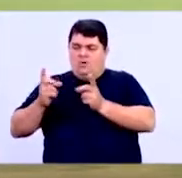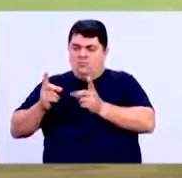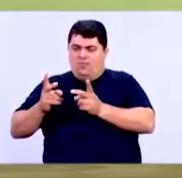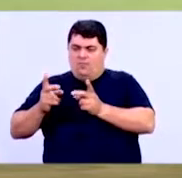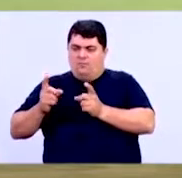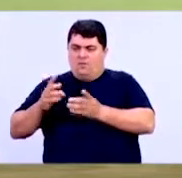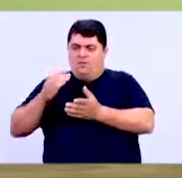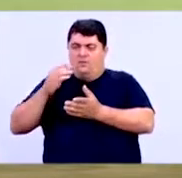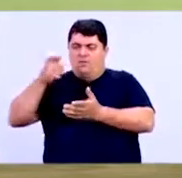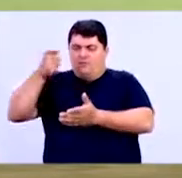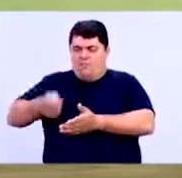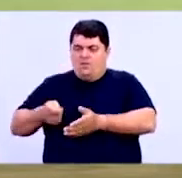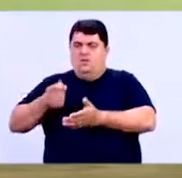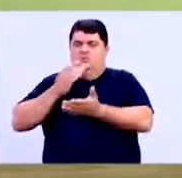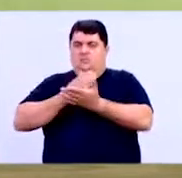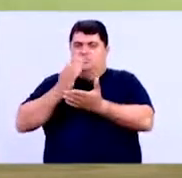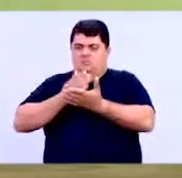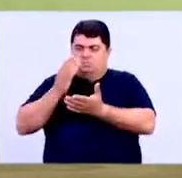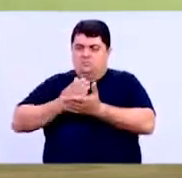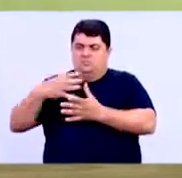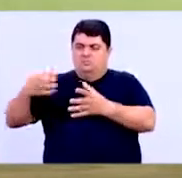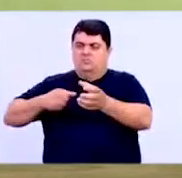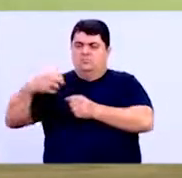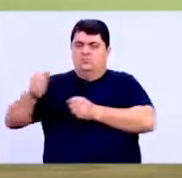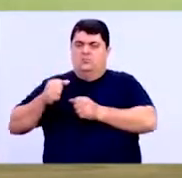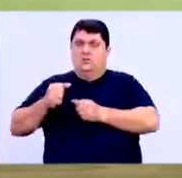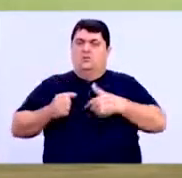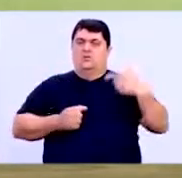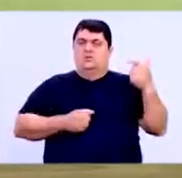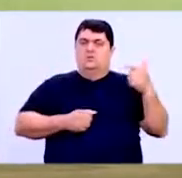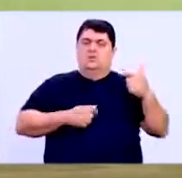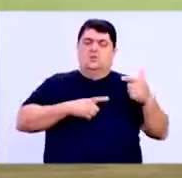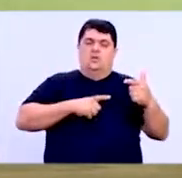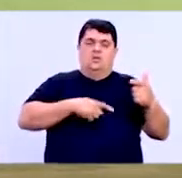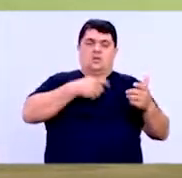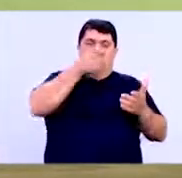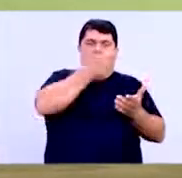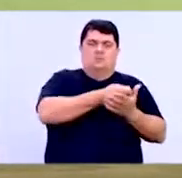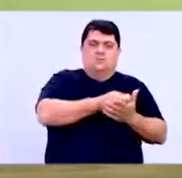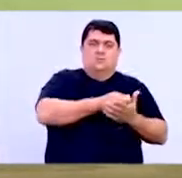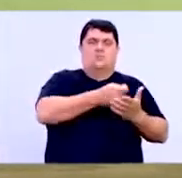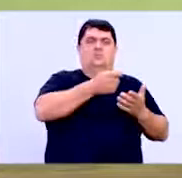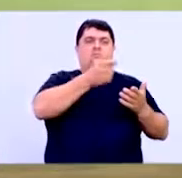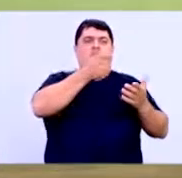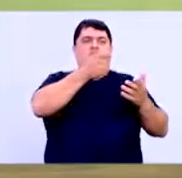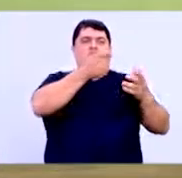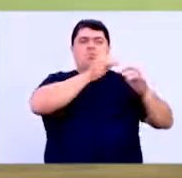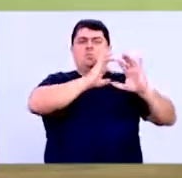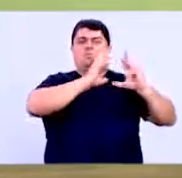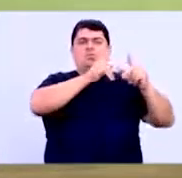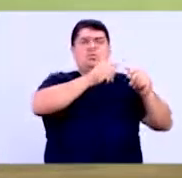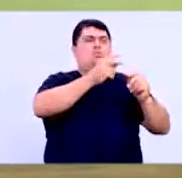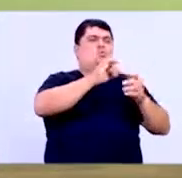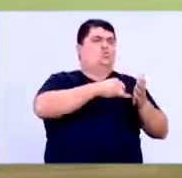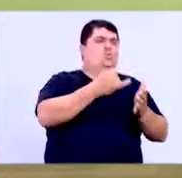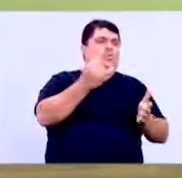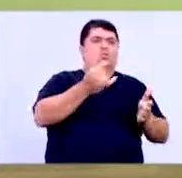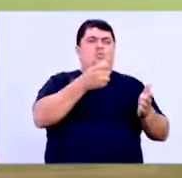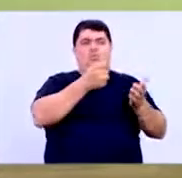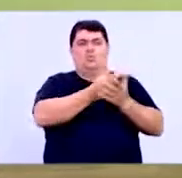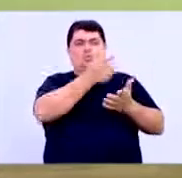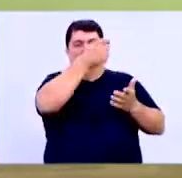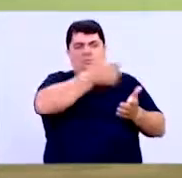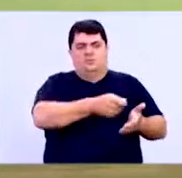prazo, resgate de aplicações. E depois listamos o que tem a pagar, como fornecedores, juros bancários, compras à